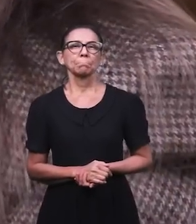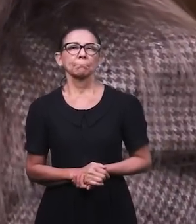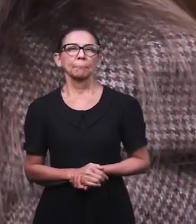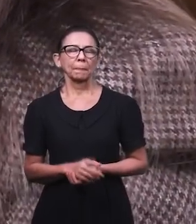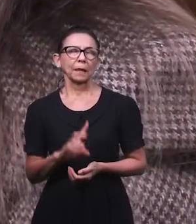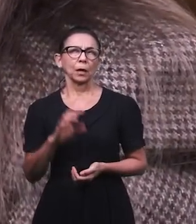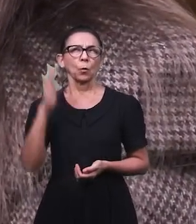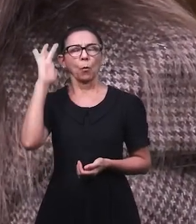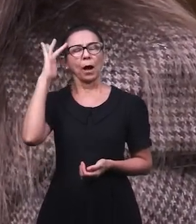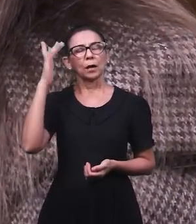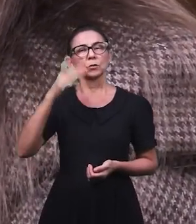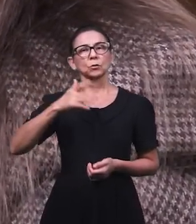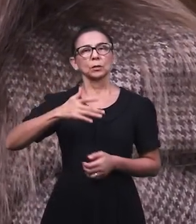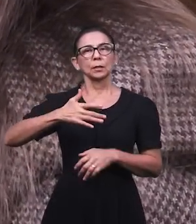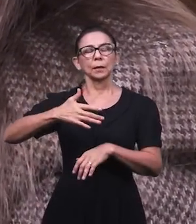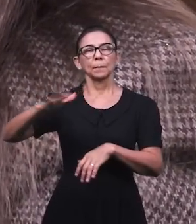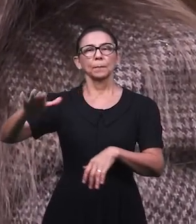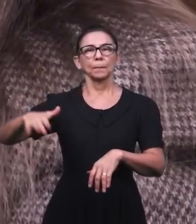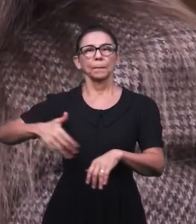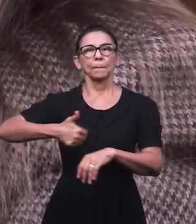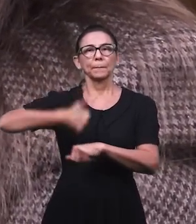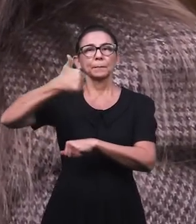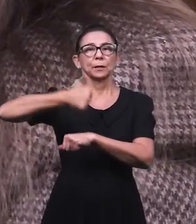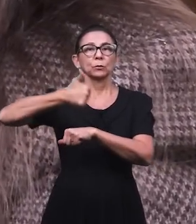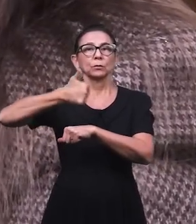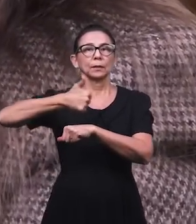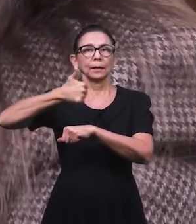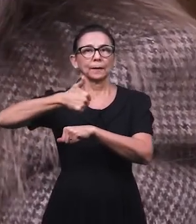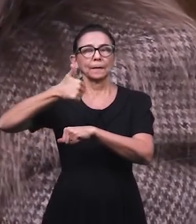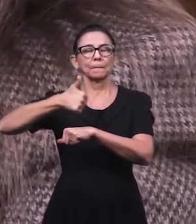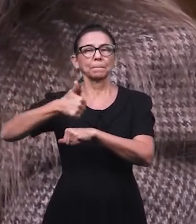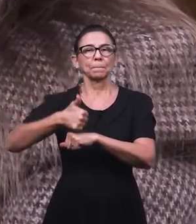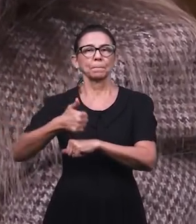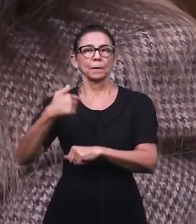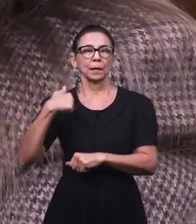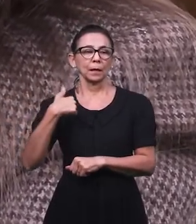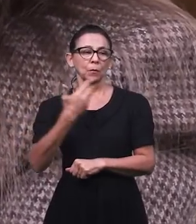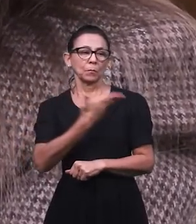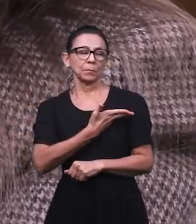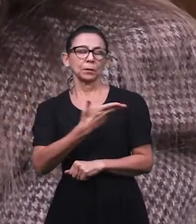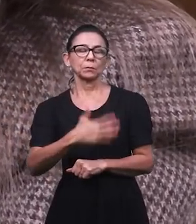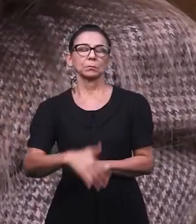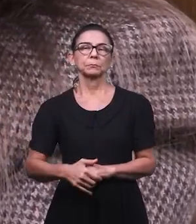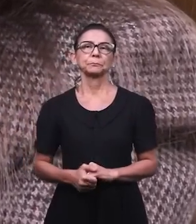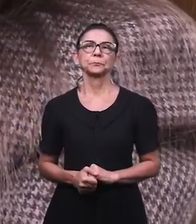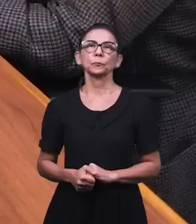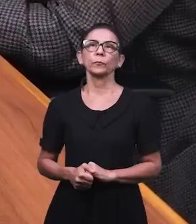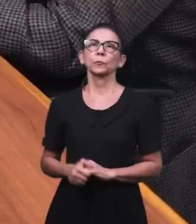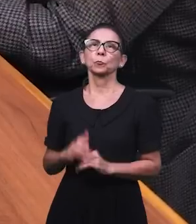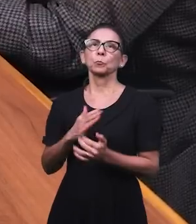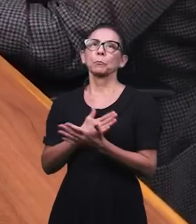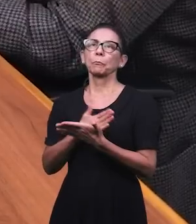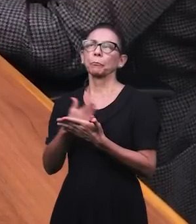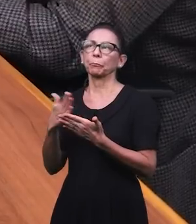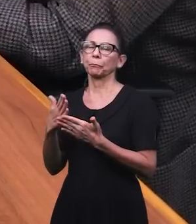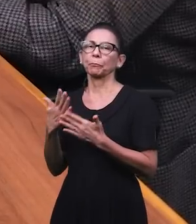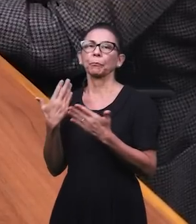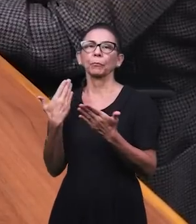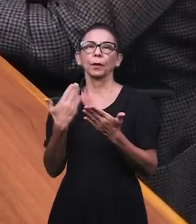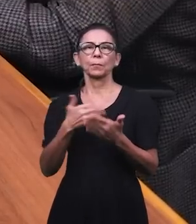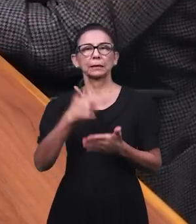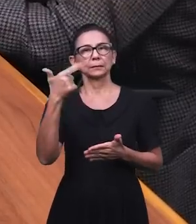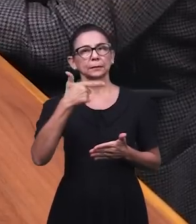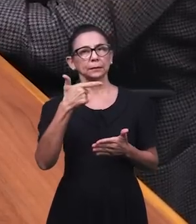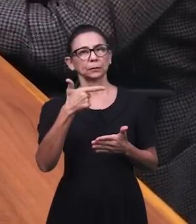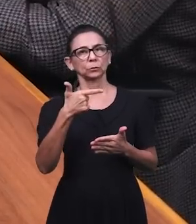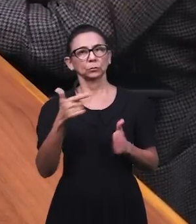com os alunos, eu fiquei, acho que em primeiro lugar, se eu não me engano, na minha turma, eu e um colega. A gente tirou a mesma nota. E eu comecei a